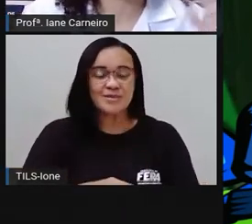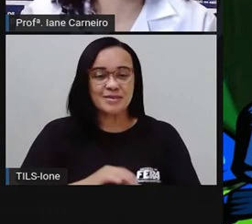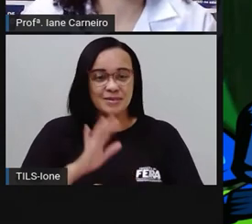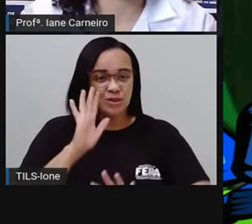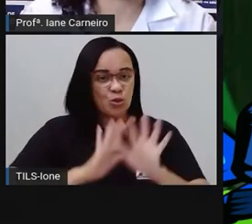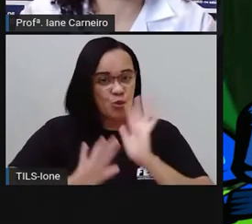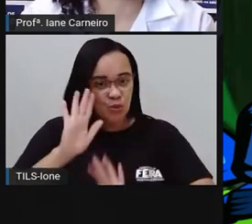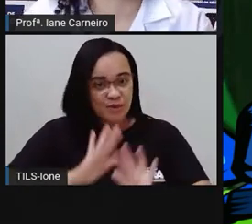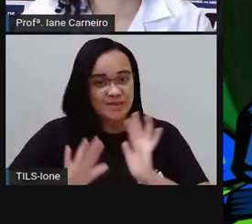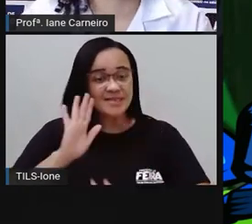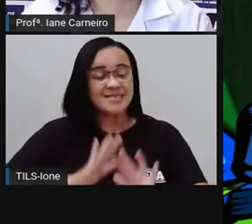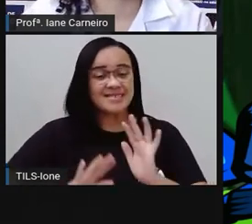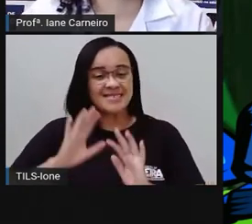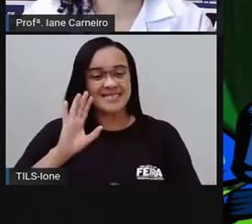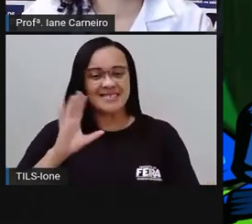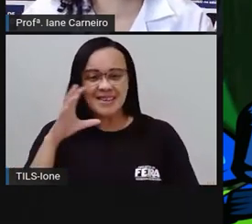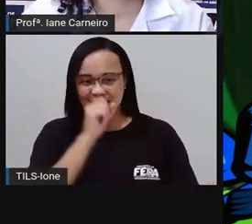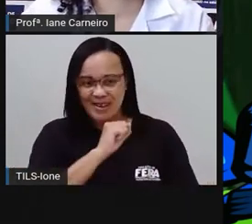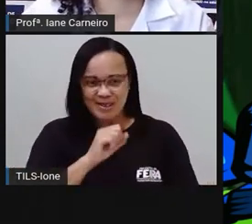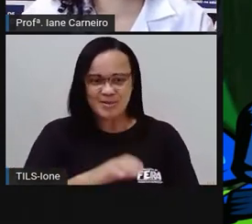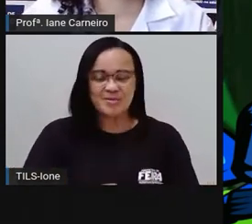para não se machucar.